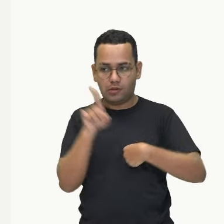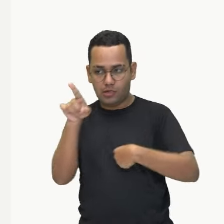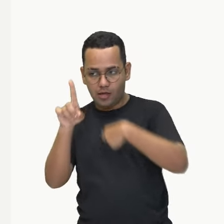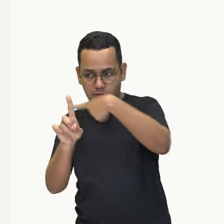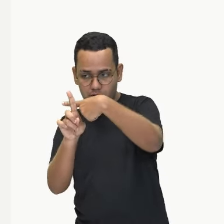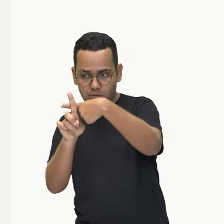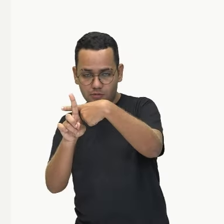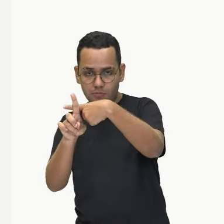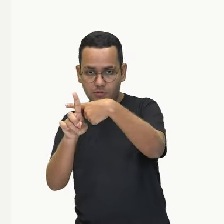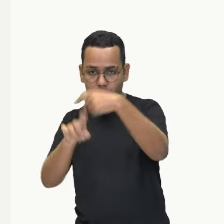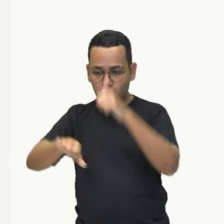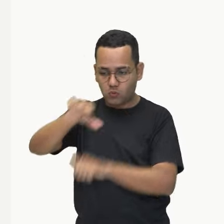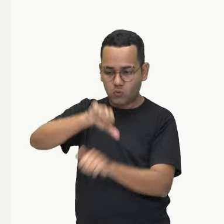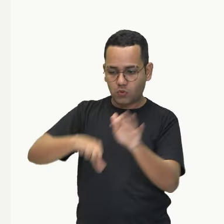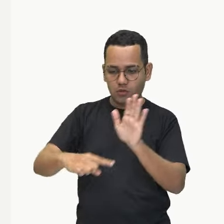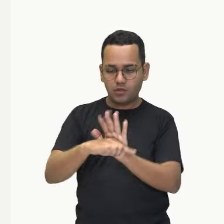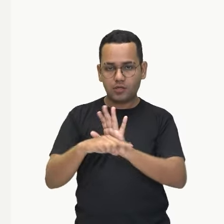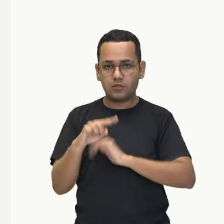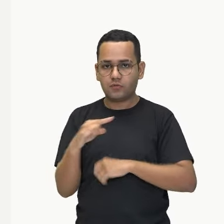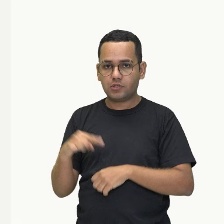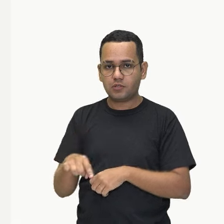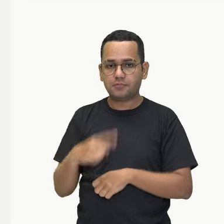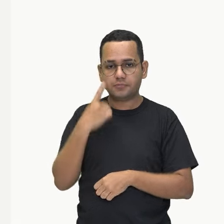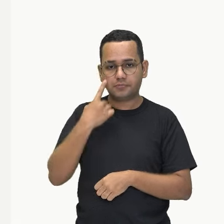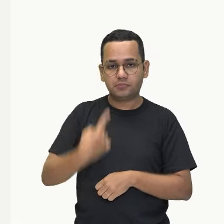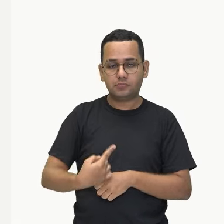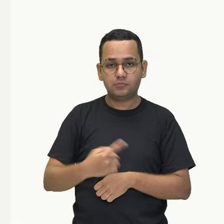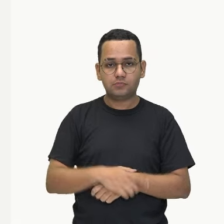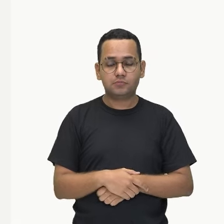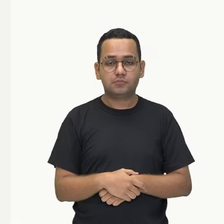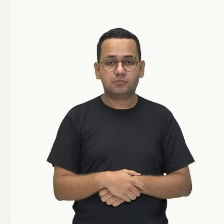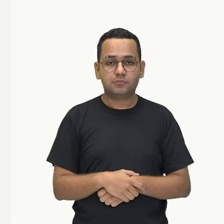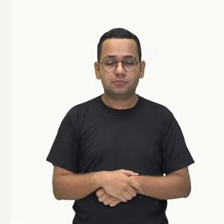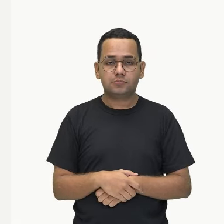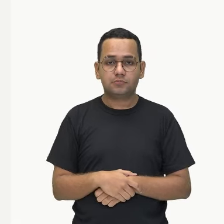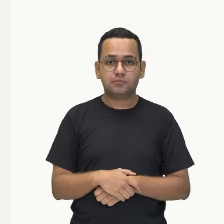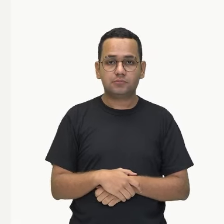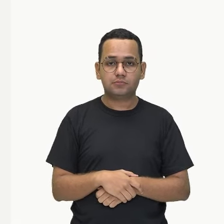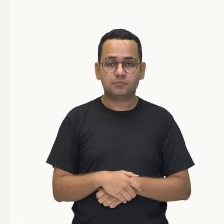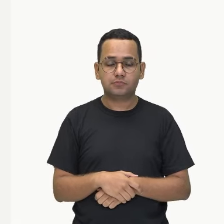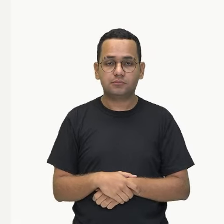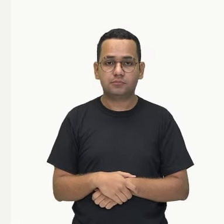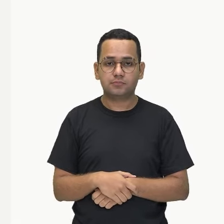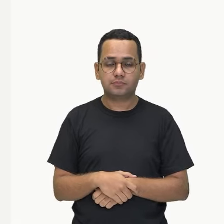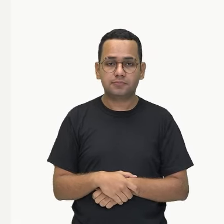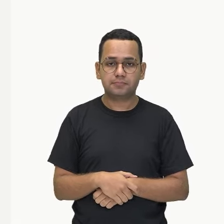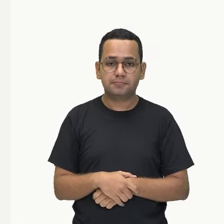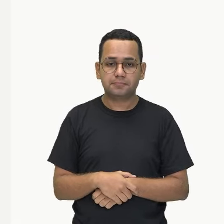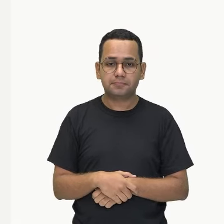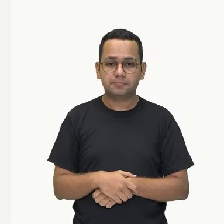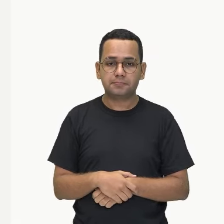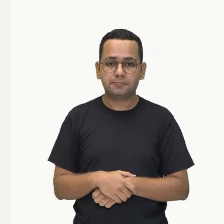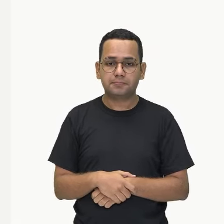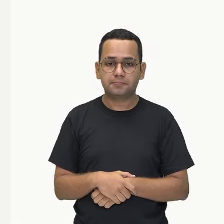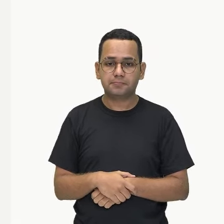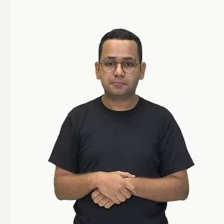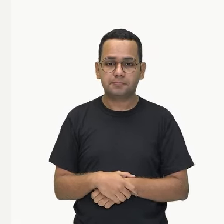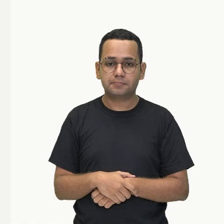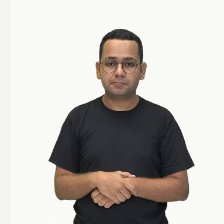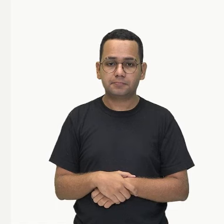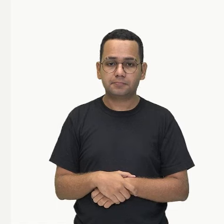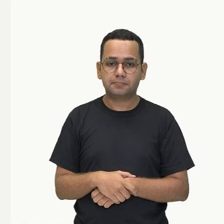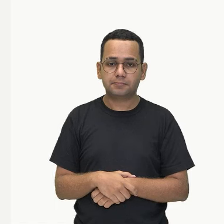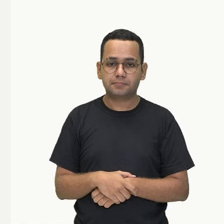mais, vai virar menos. Então, o x, que é menos, vira mais, e o z, que é mais, vira